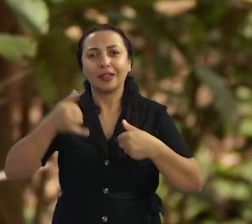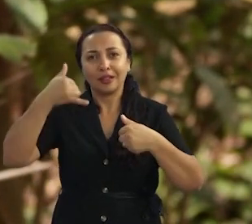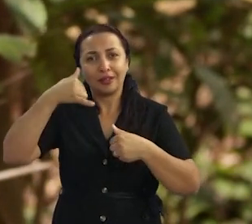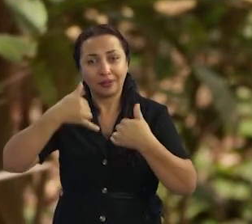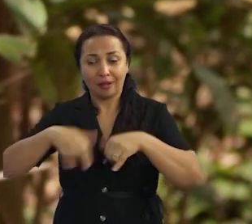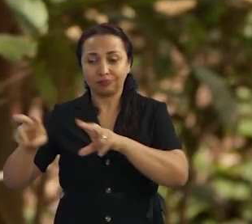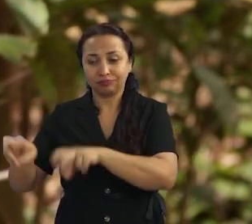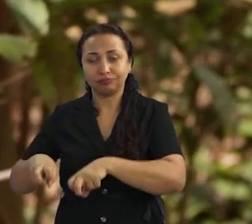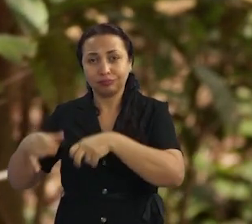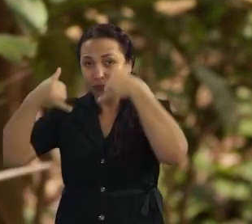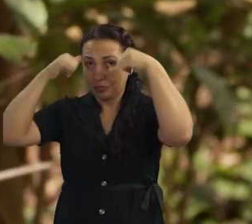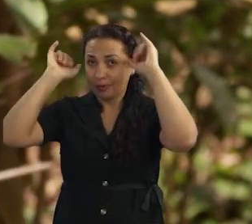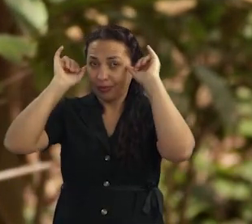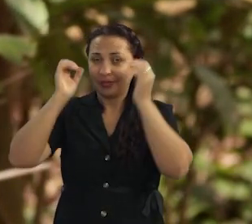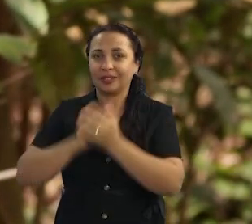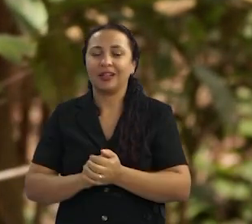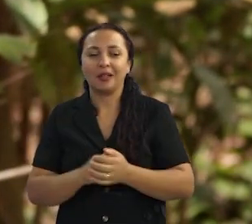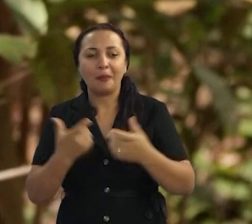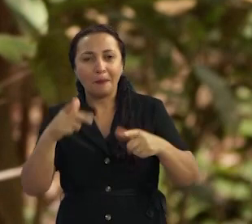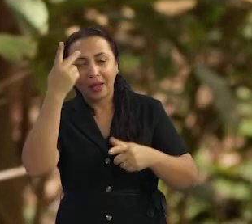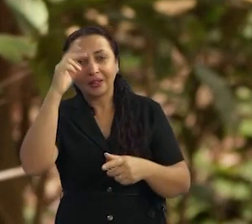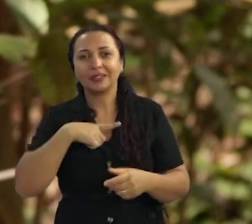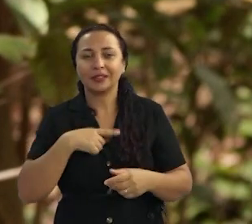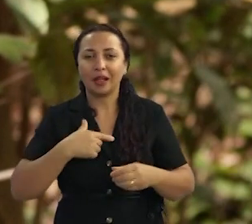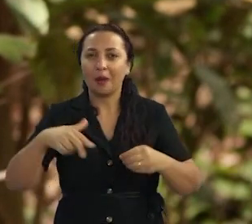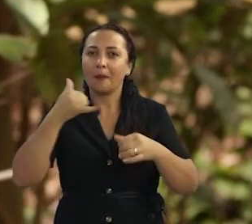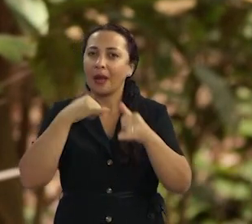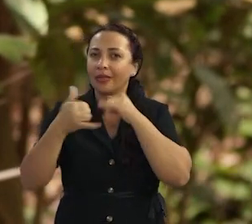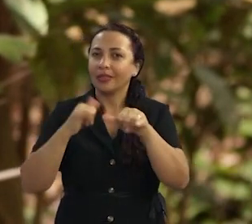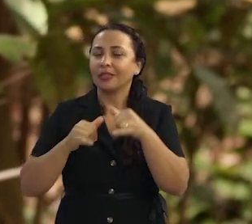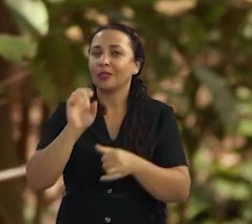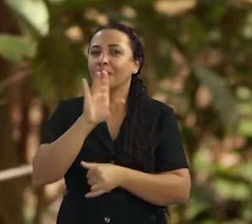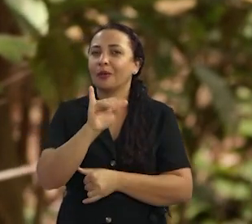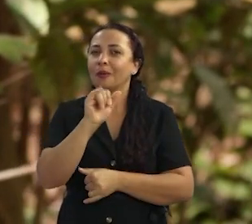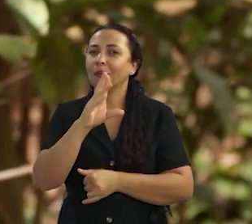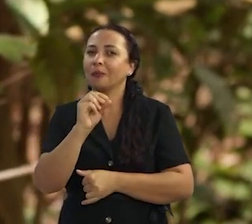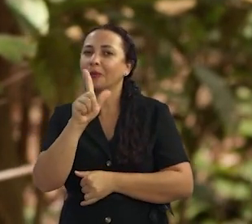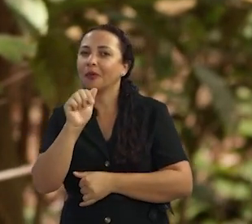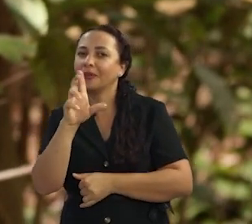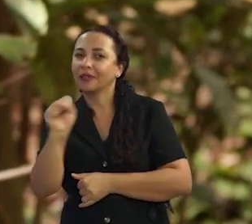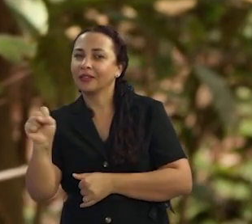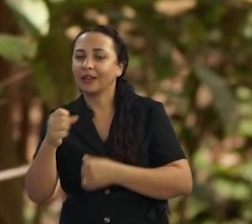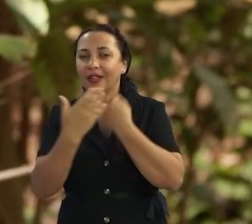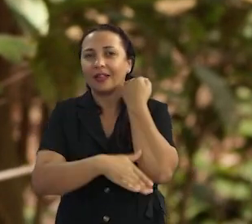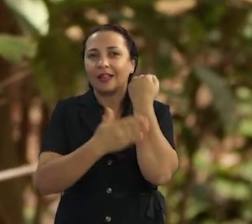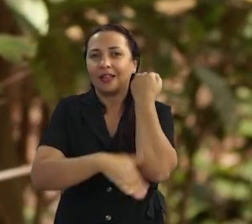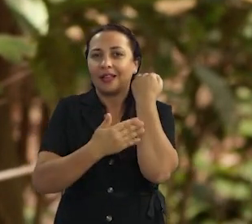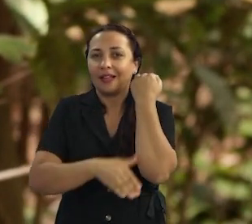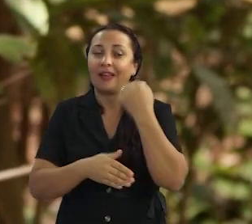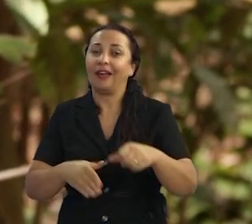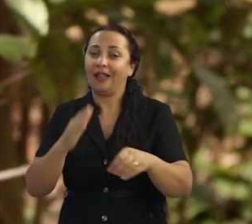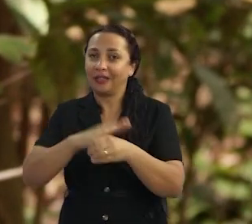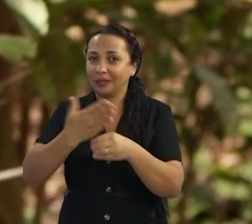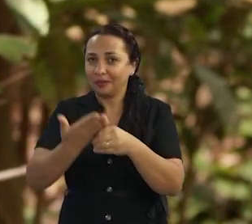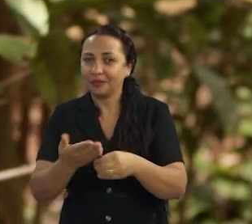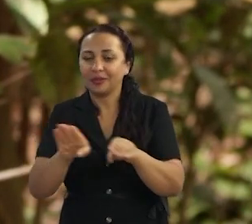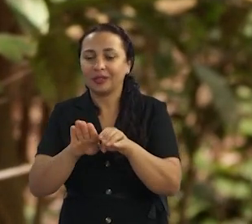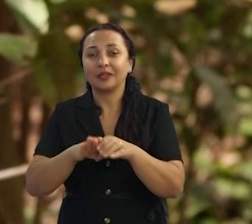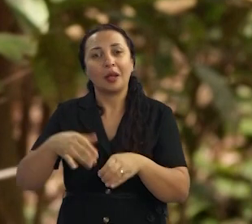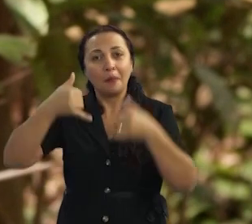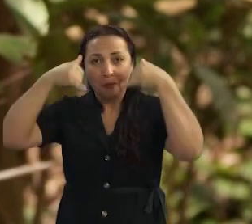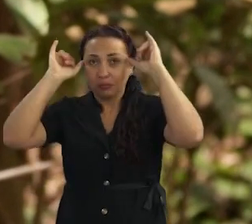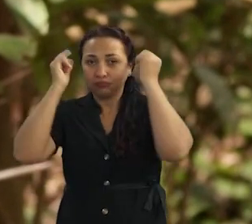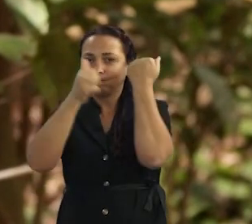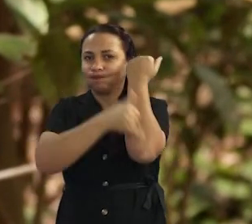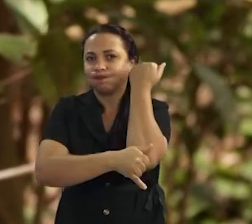atividade agropecuária para a produção de uma fonte alternativa de energia, o biogás. A casca da mandioca e o esterco bovino